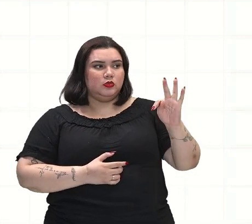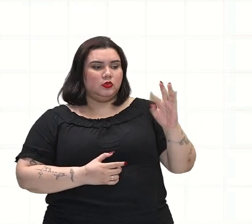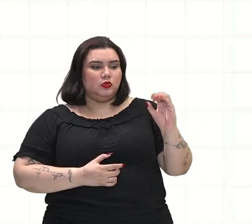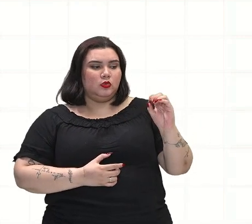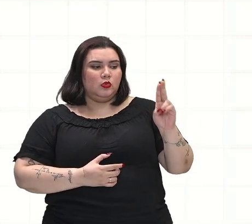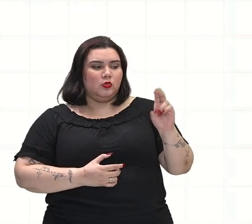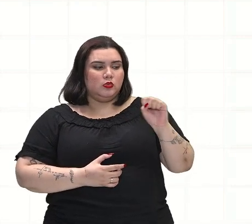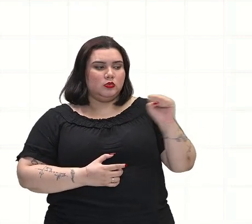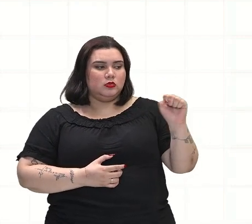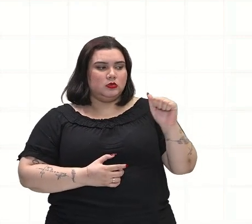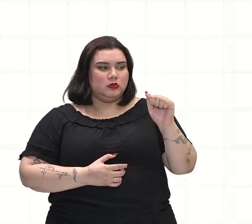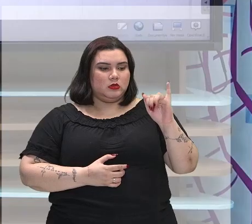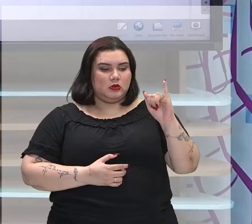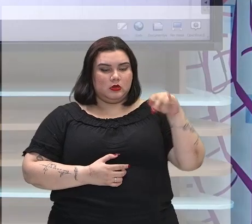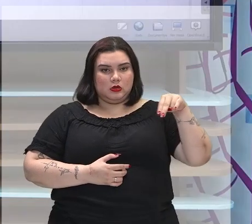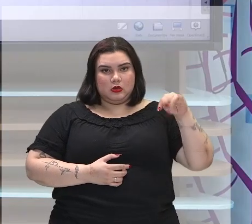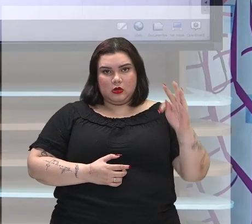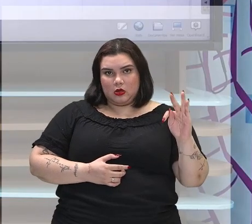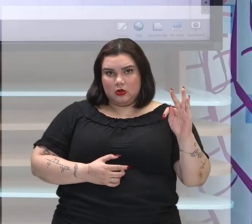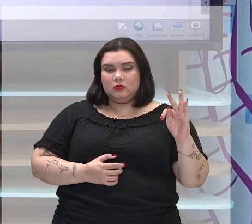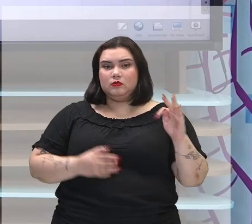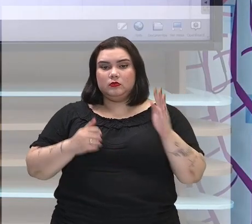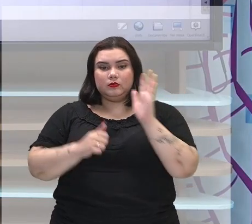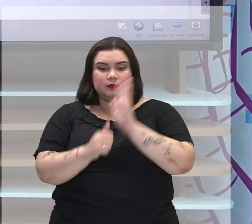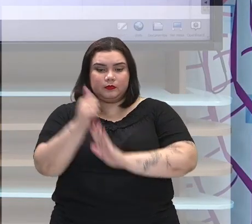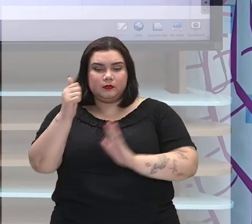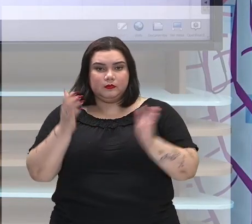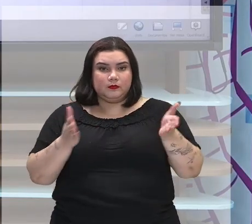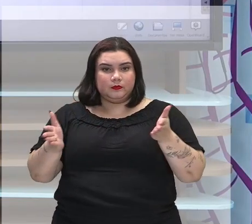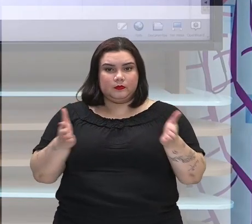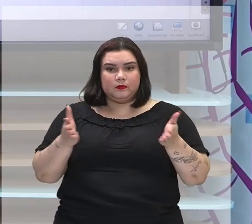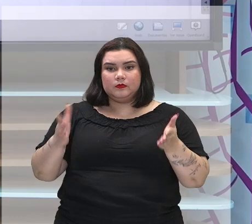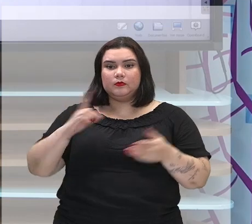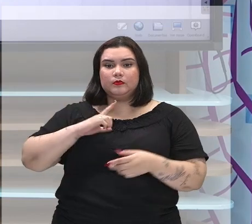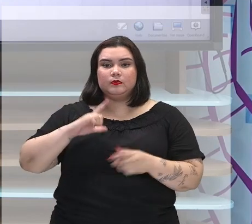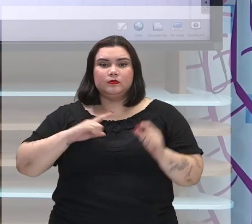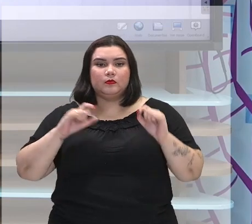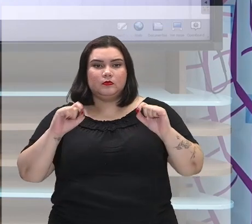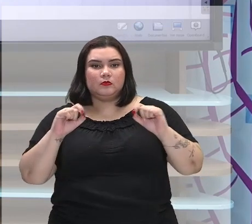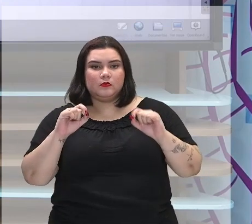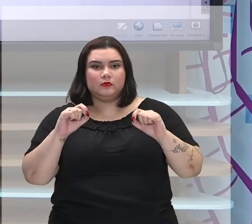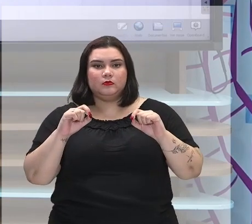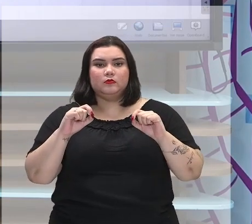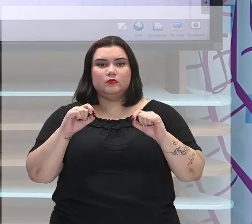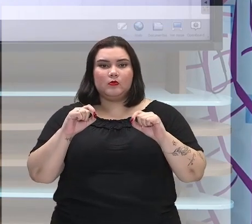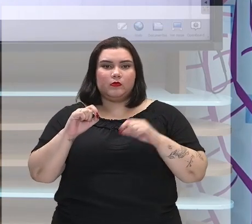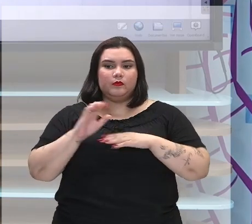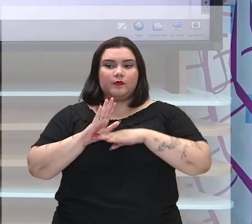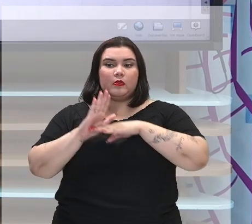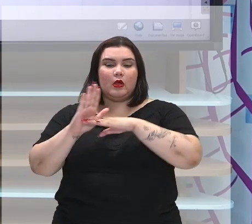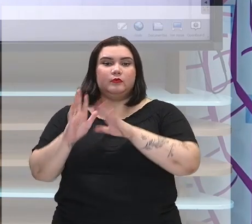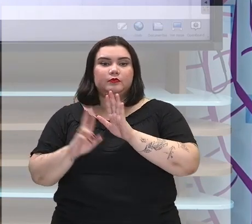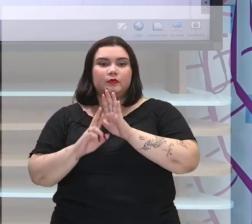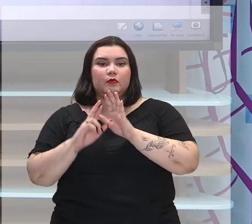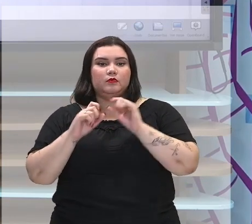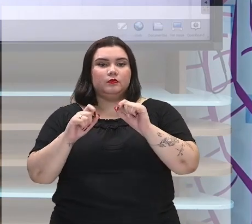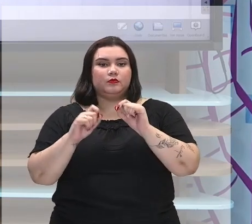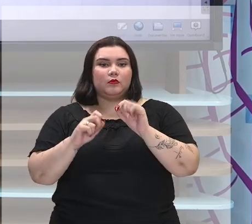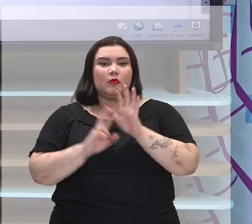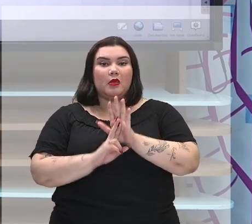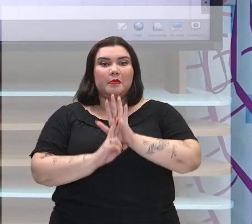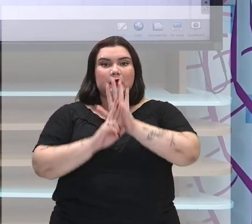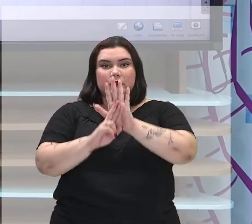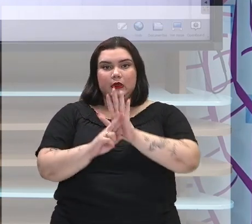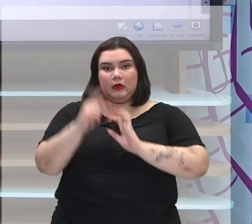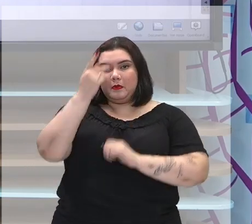uma figura que, num primeiro momento, vai agir justamente como repressor,